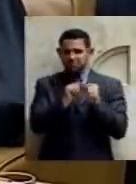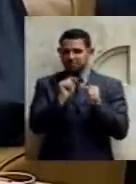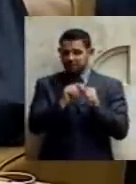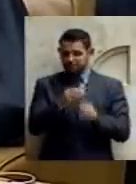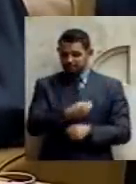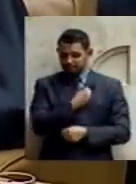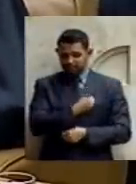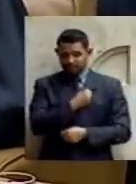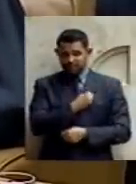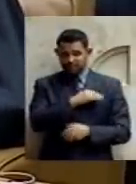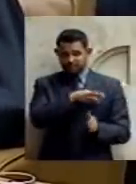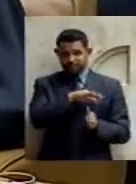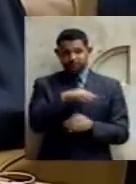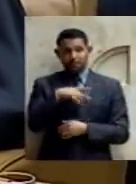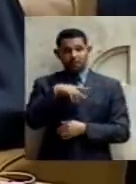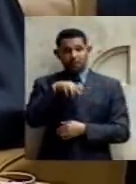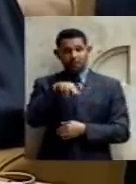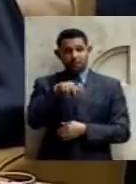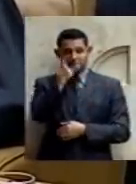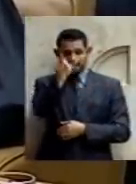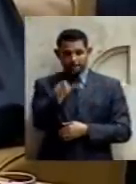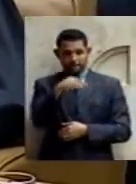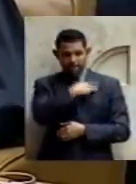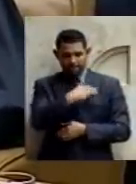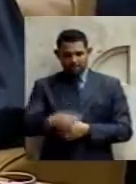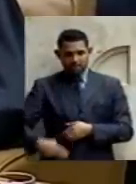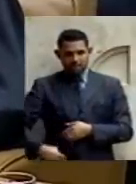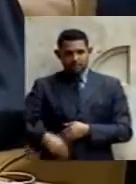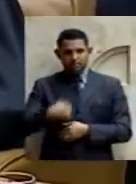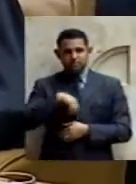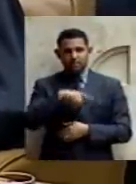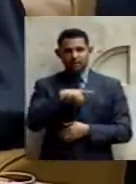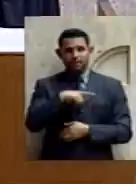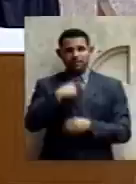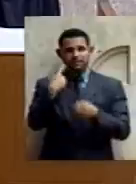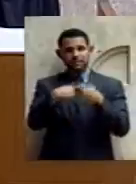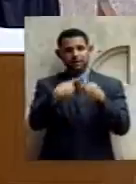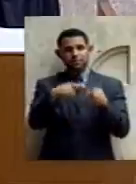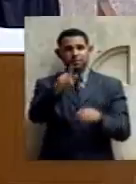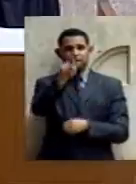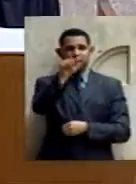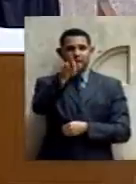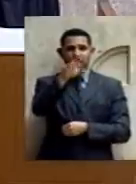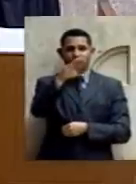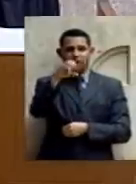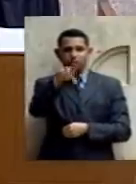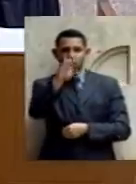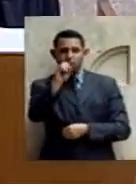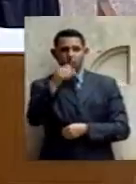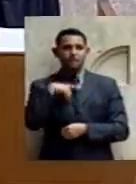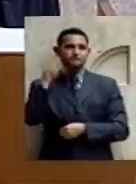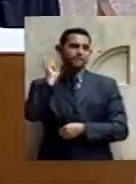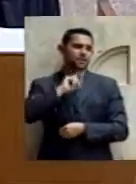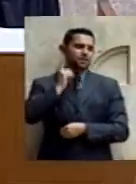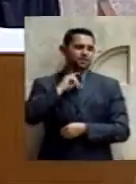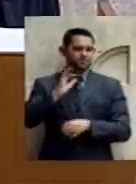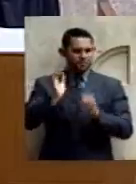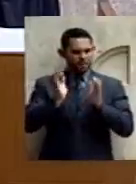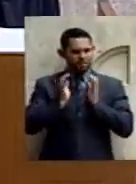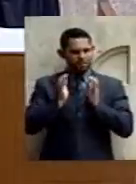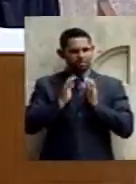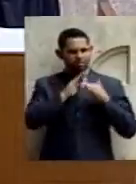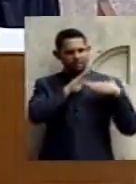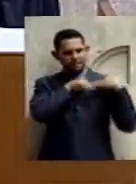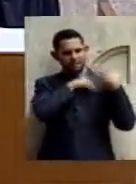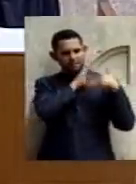O ministro Joaquim Barbosa é natural da cidade de Paracatu, em Minas Gerais. A sua rica e exitosa